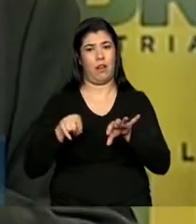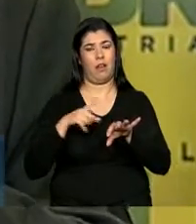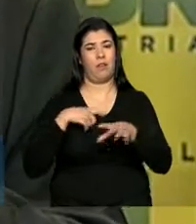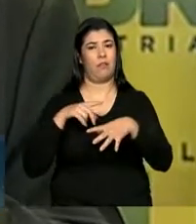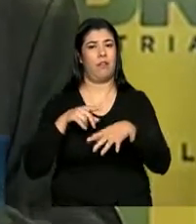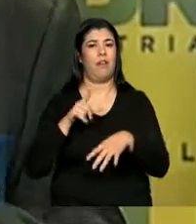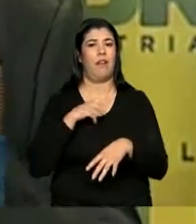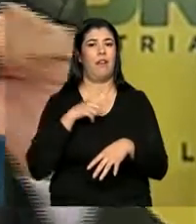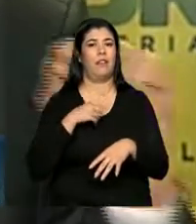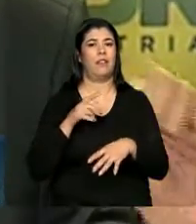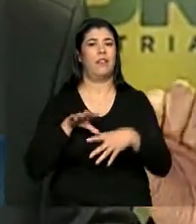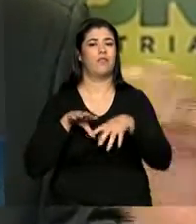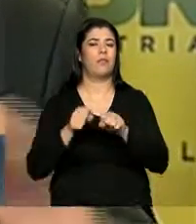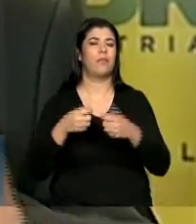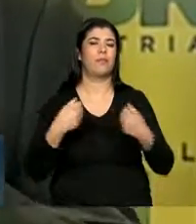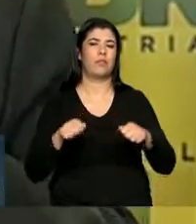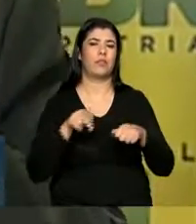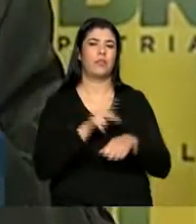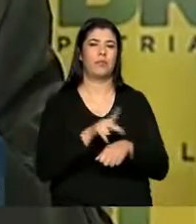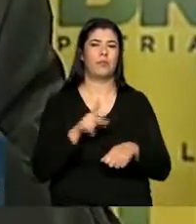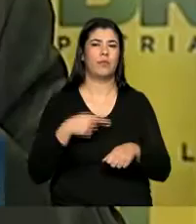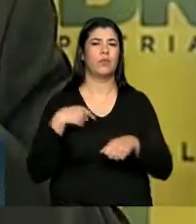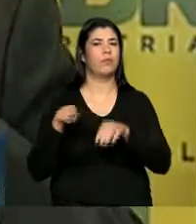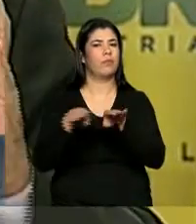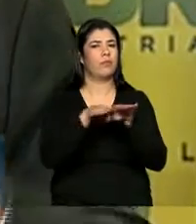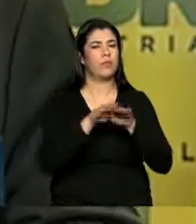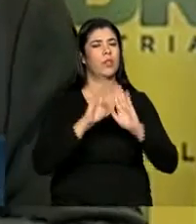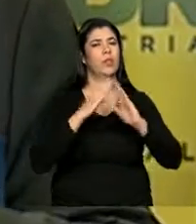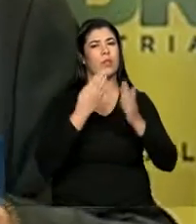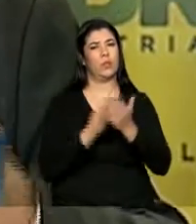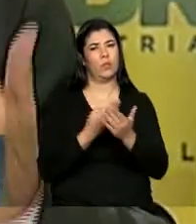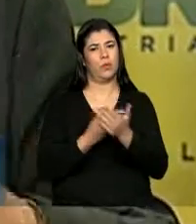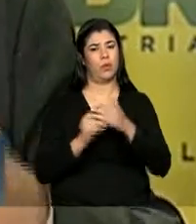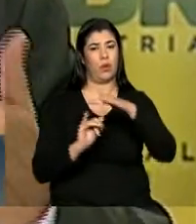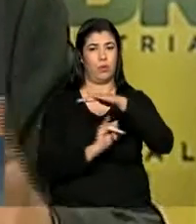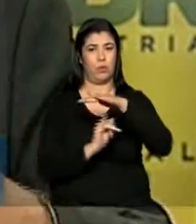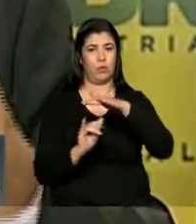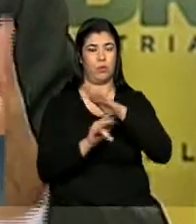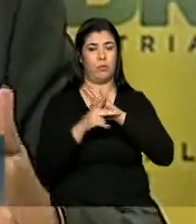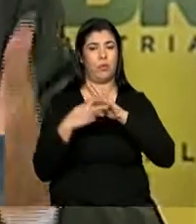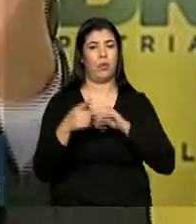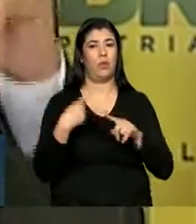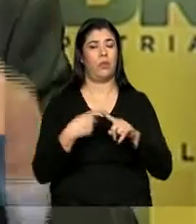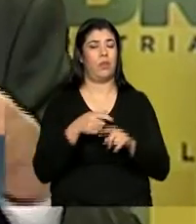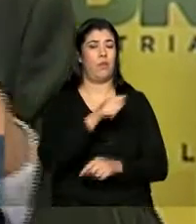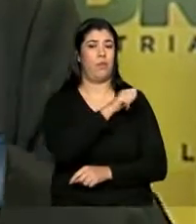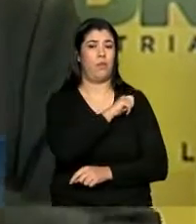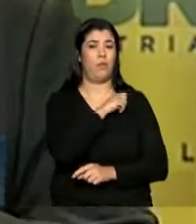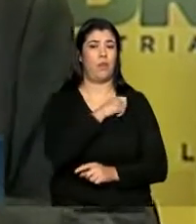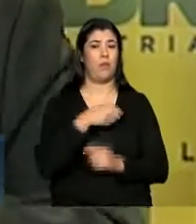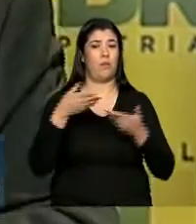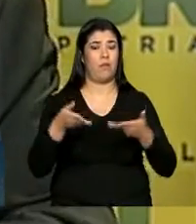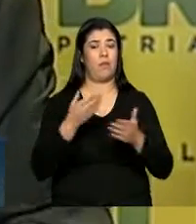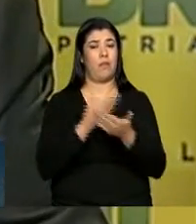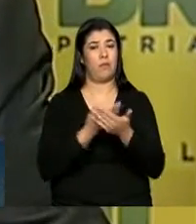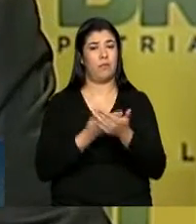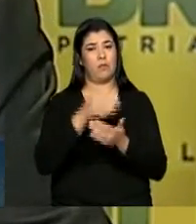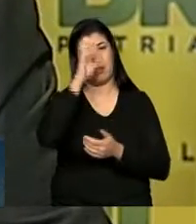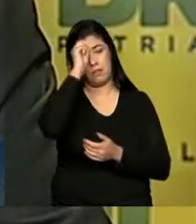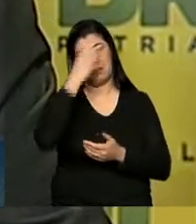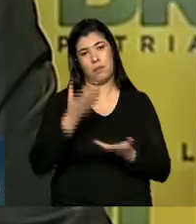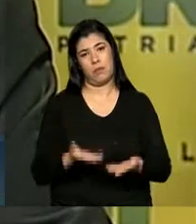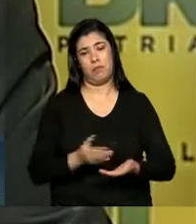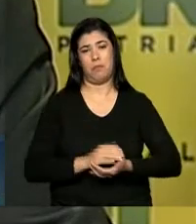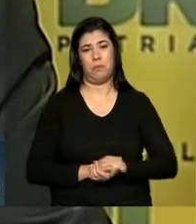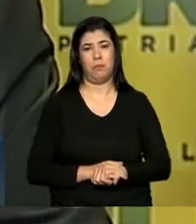maior. Mas a resposta é, precisamos alinhar. A escola tem que funcionar como instituição para que o aluno que lá esteja fique e aprenda.